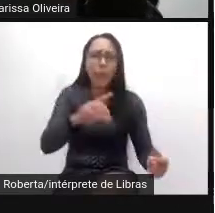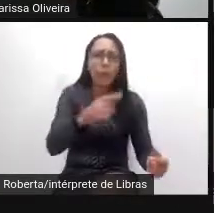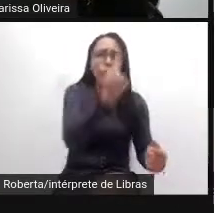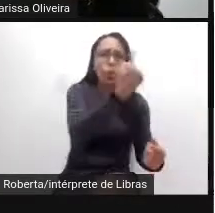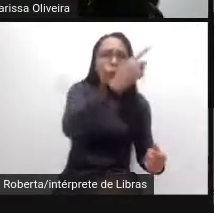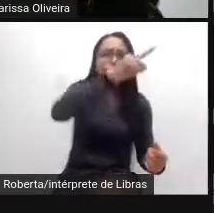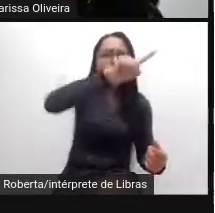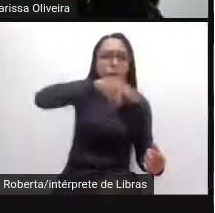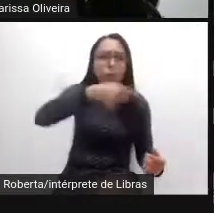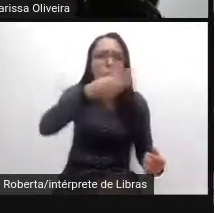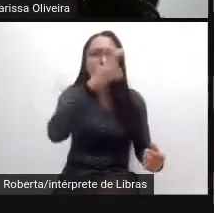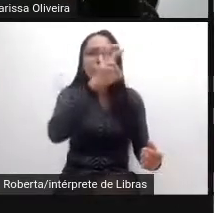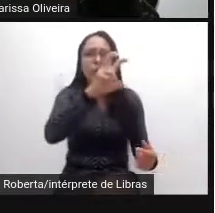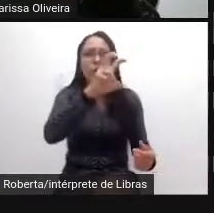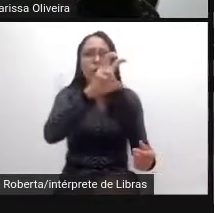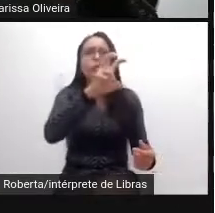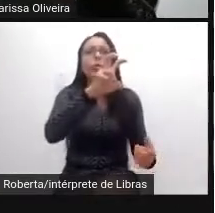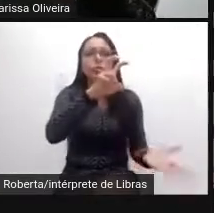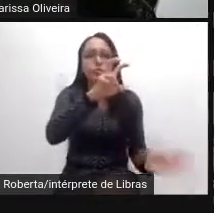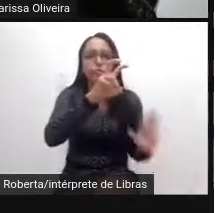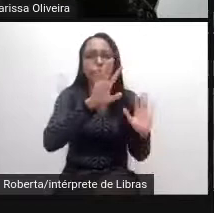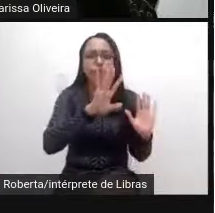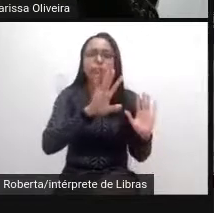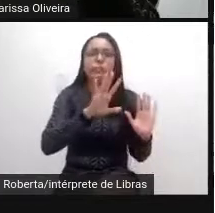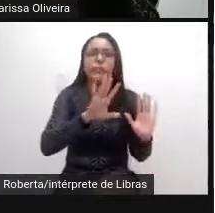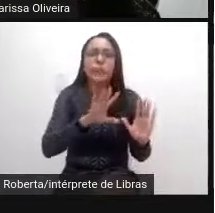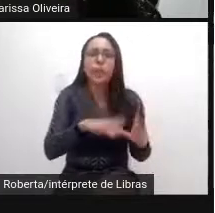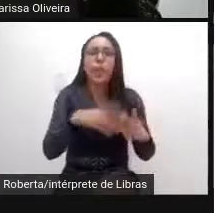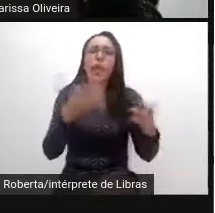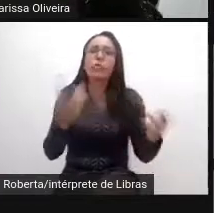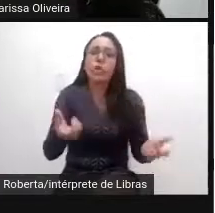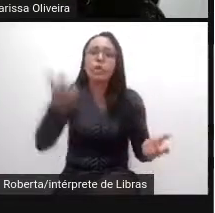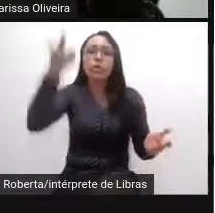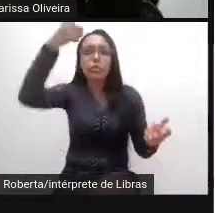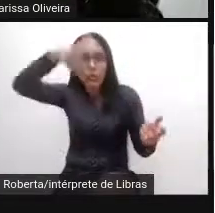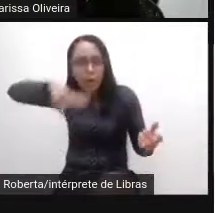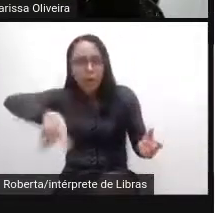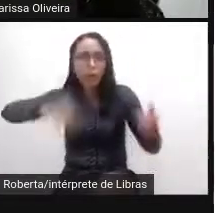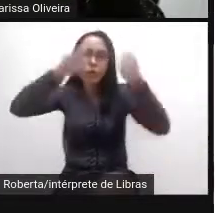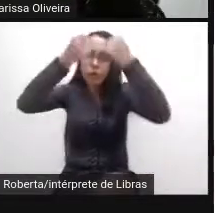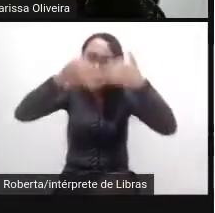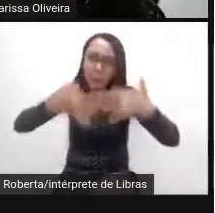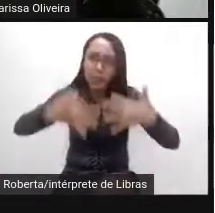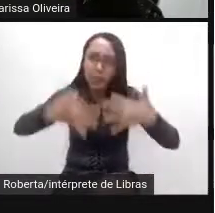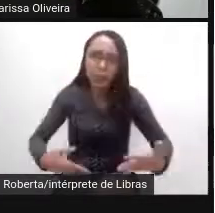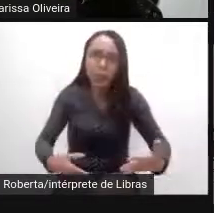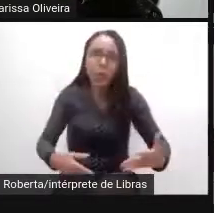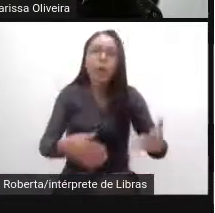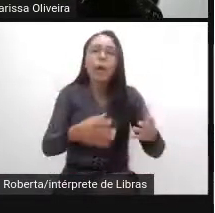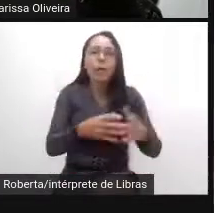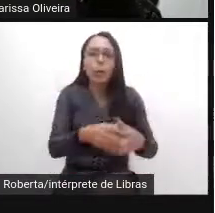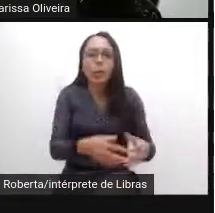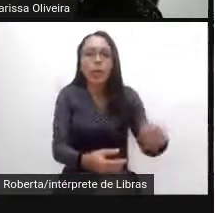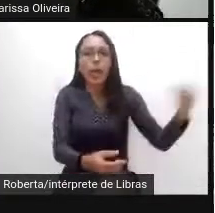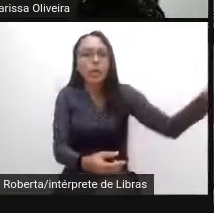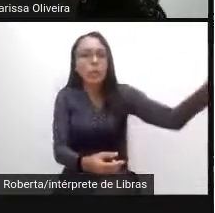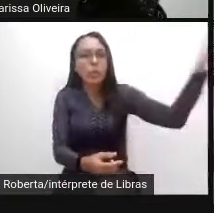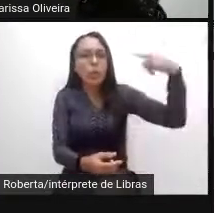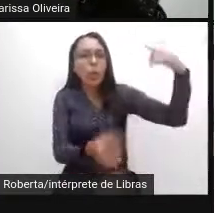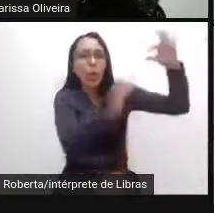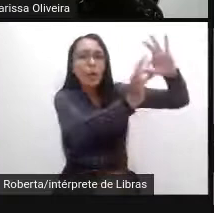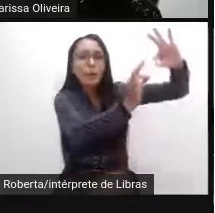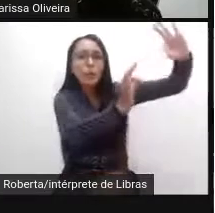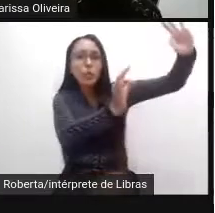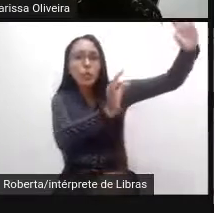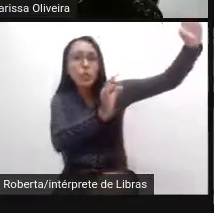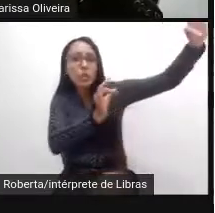já viu antes, e volto a repetir. As gotículas, elas percorrem uma distância de até